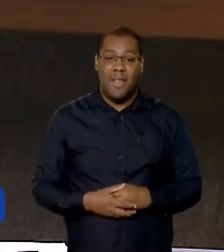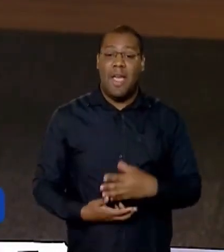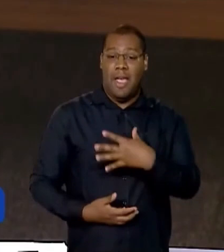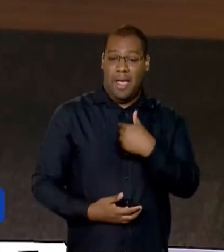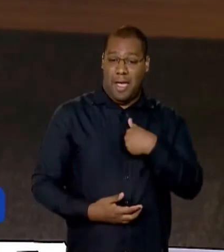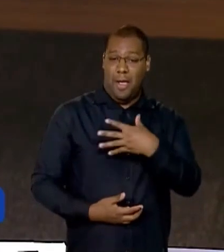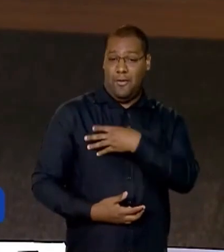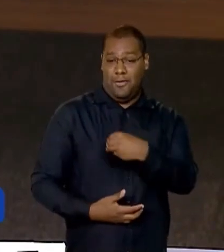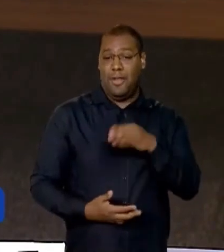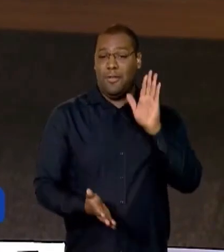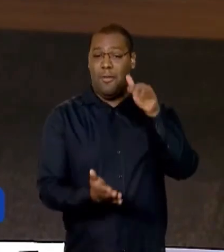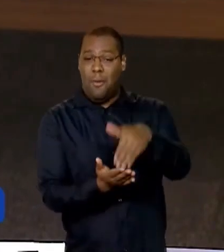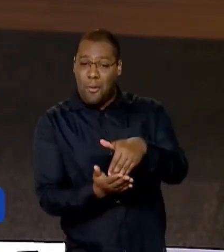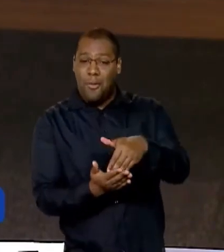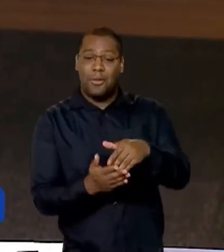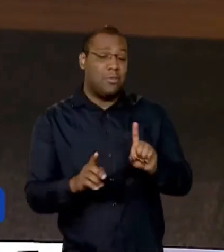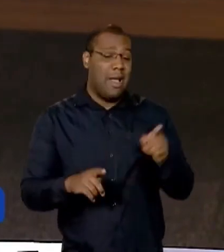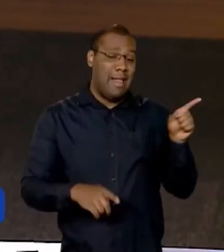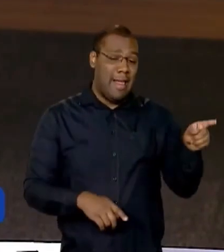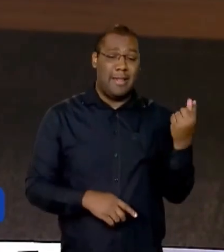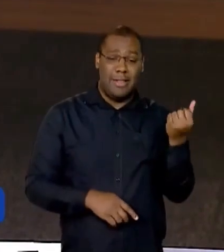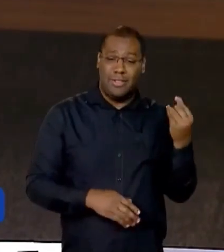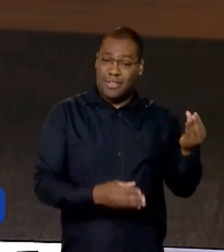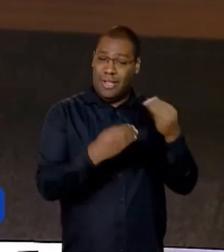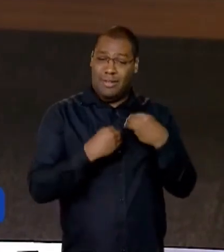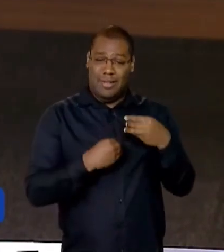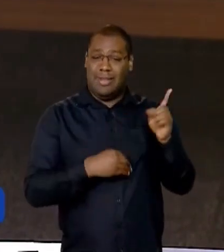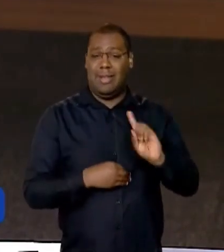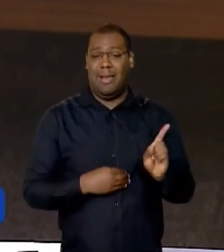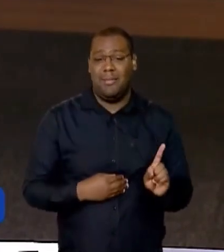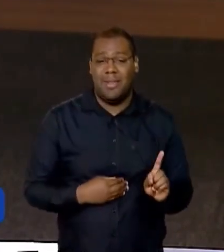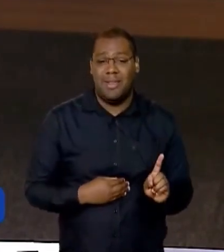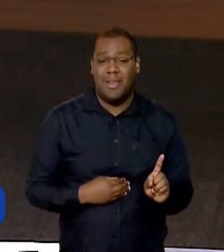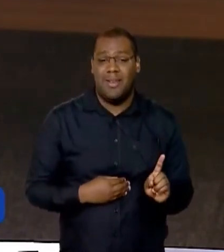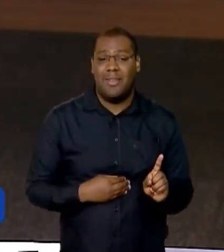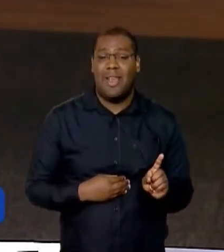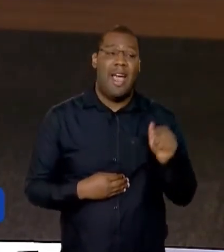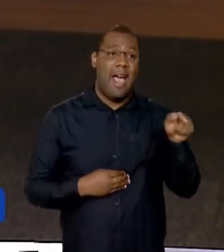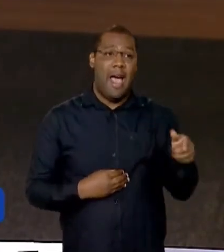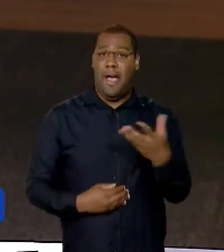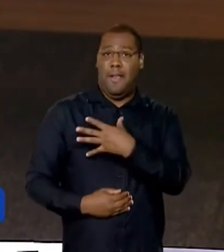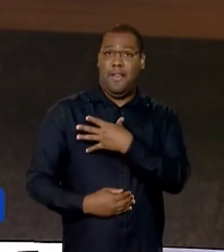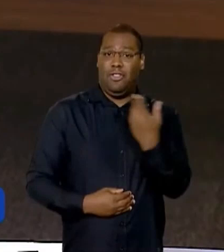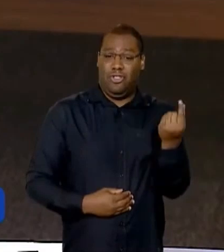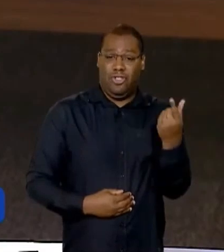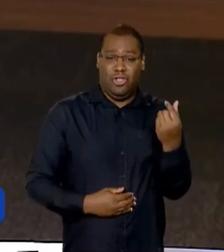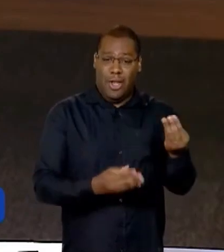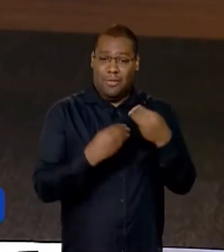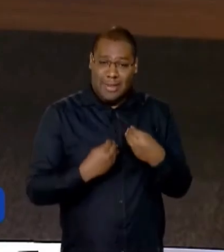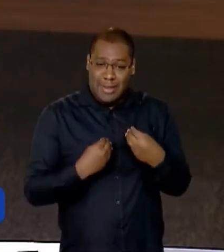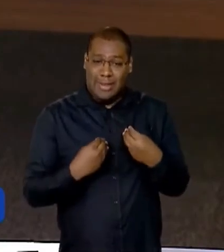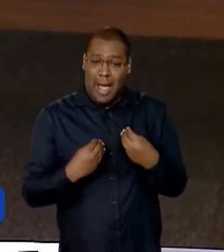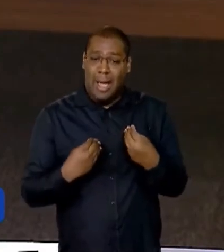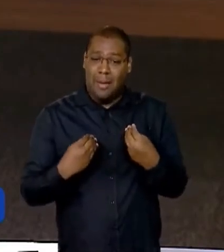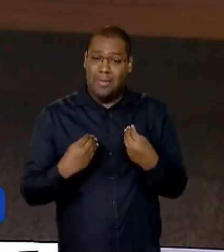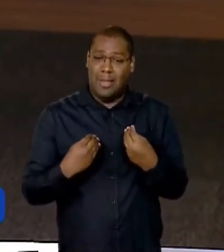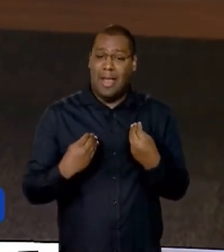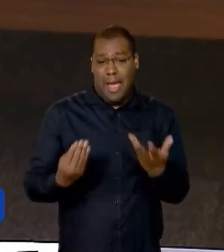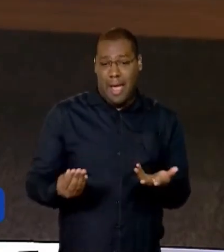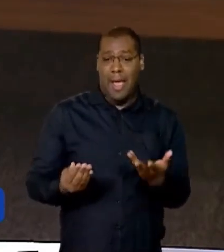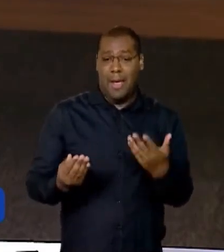Caçula nunca Sobrou dinheiro para mim namorar sabe eu ficava sem a minha sem a minha sem o meu dividendo sabe